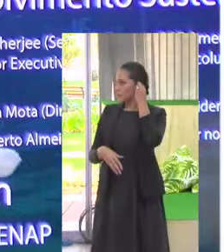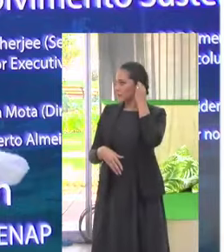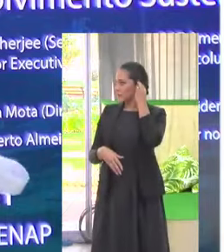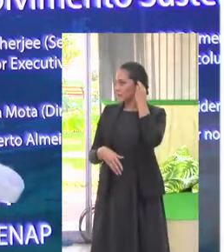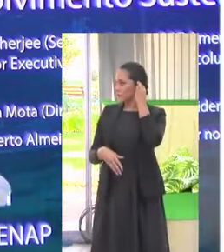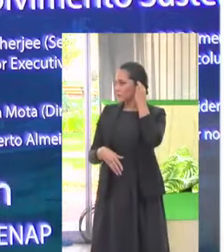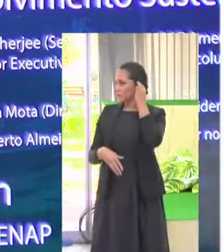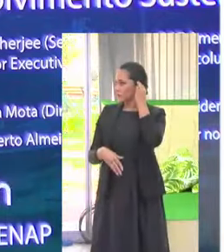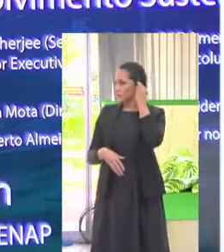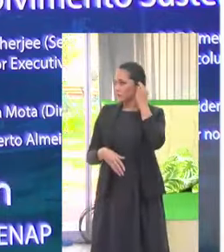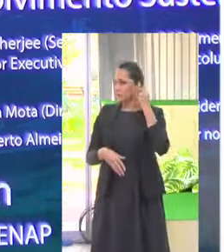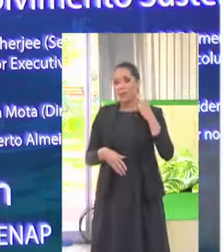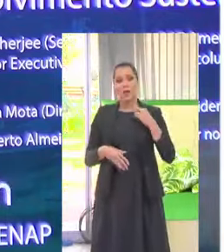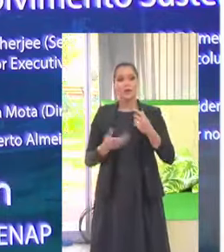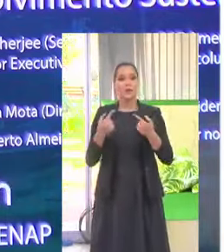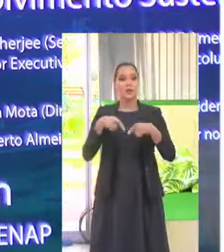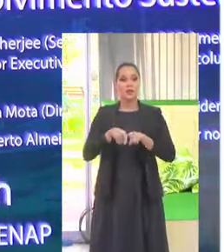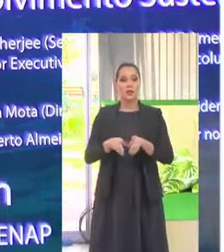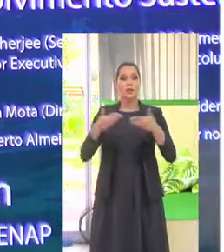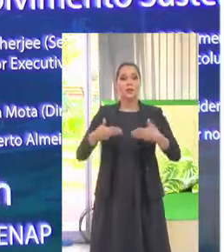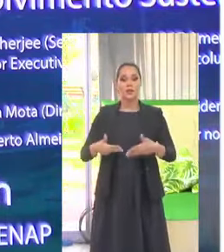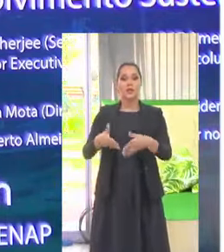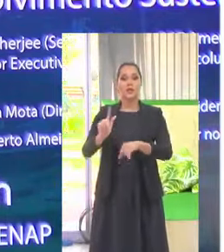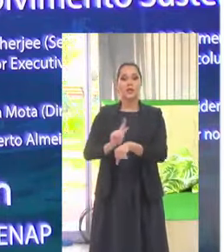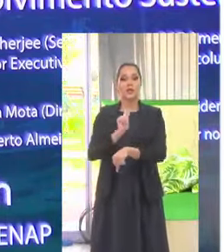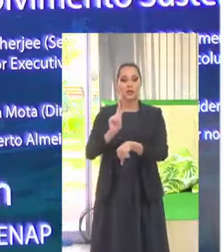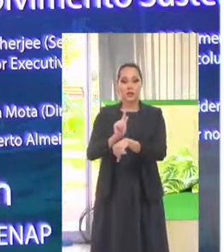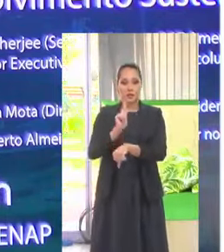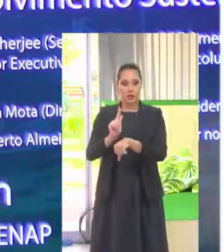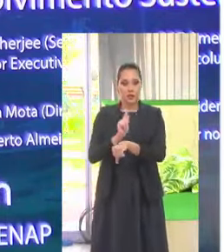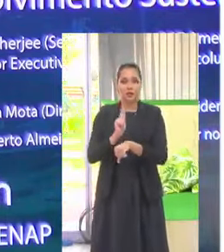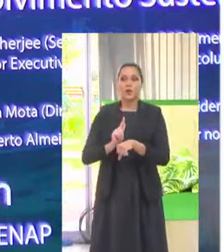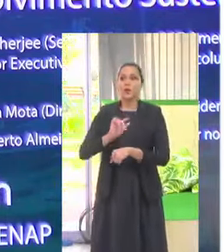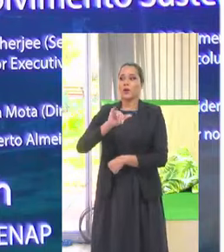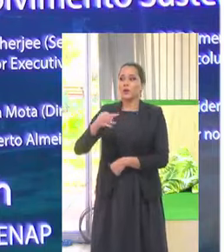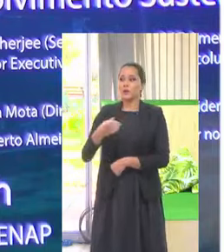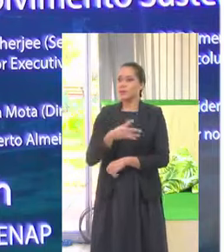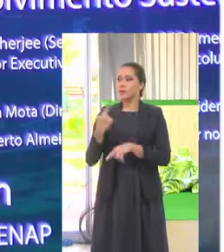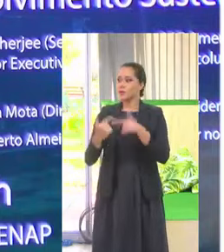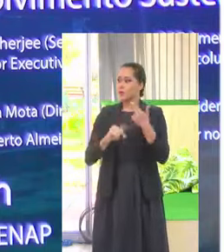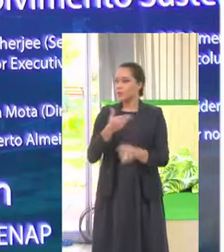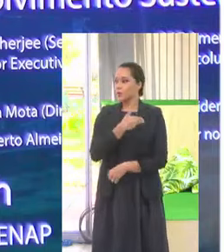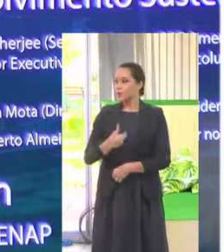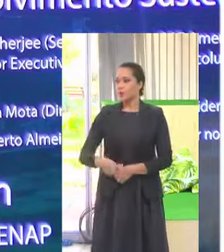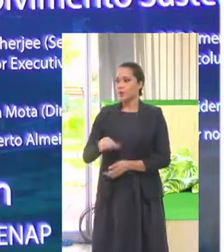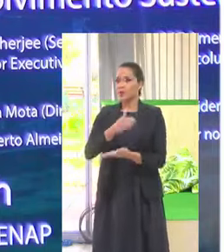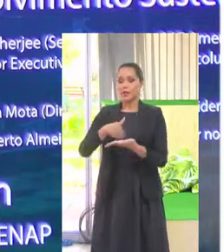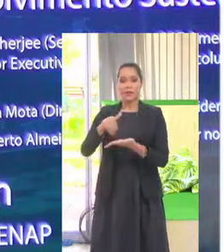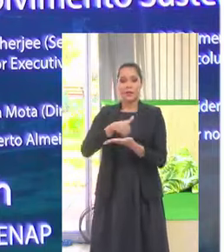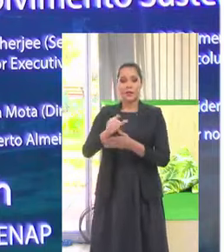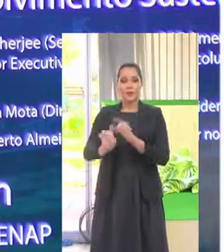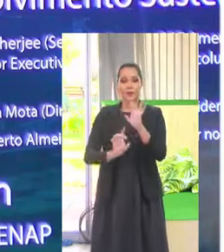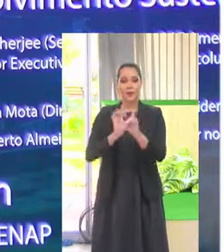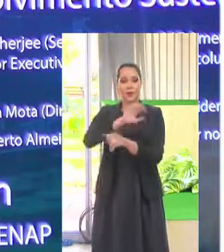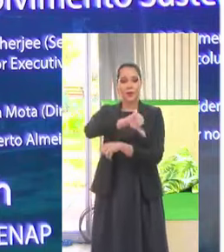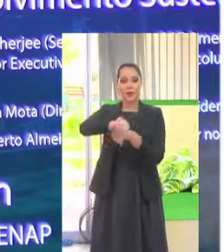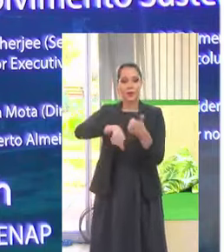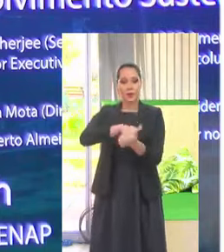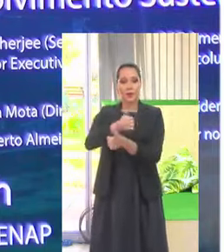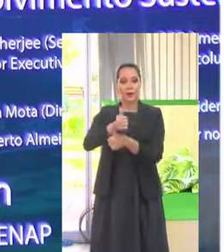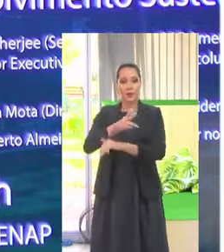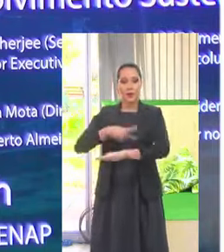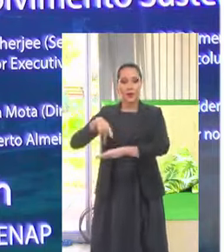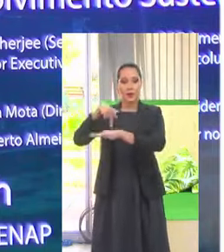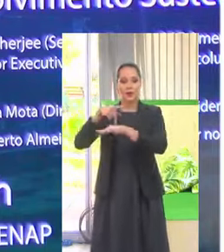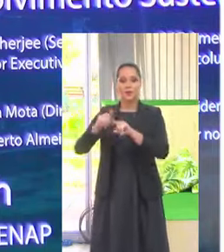Essa é uma parceria entre o Ministério da Gestão e da Inovação em Serviços Públicos, por meio da Secretaria Extraordinária para a Transformação do Estado